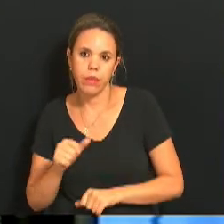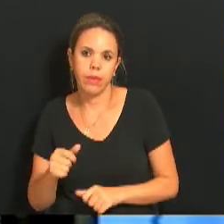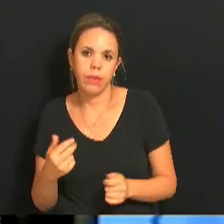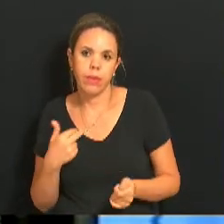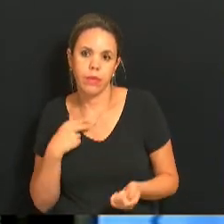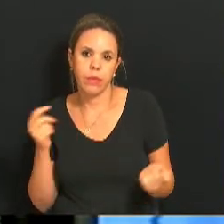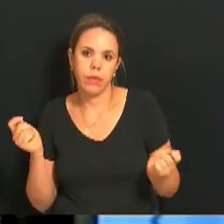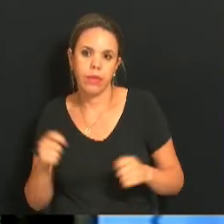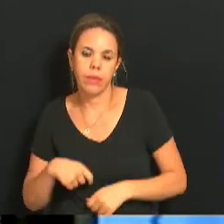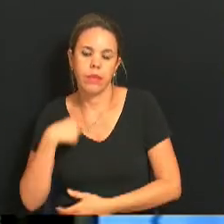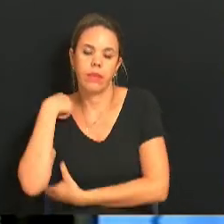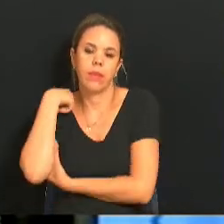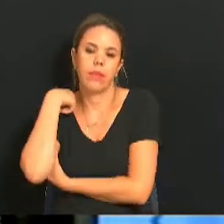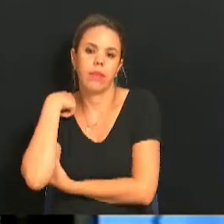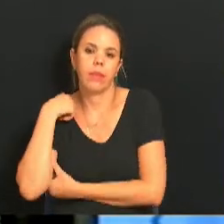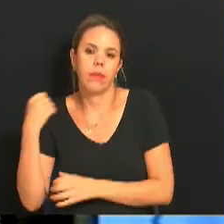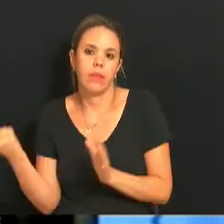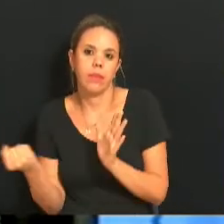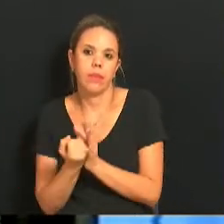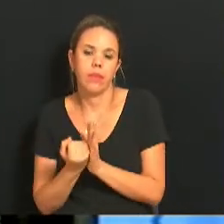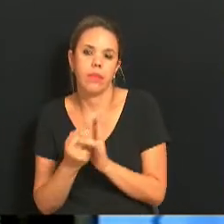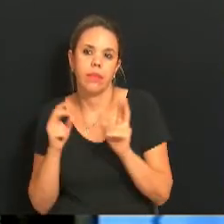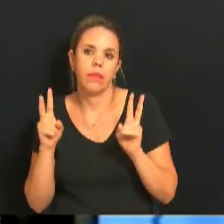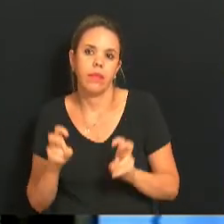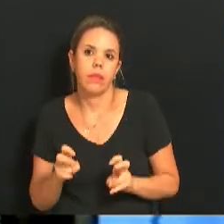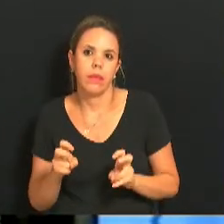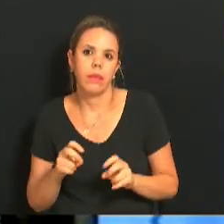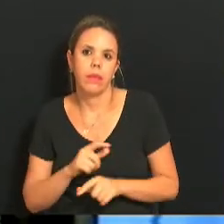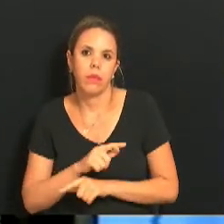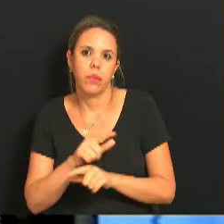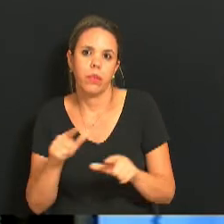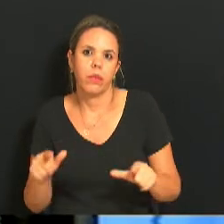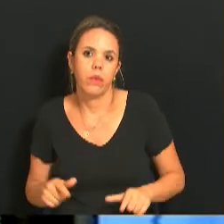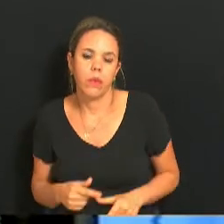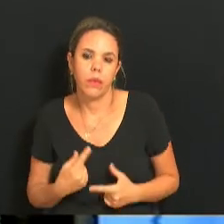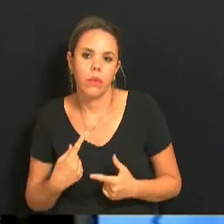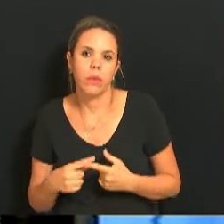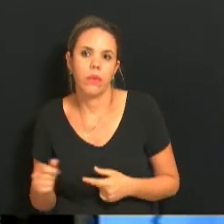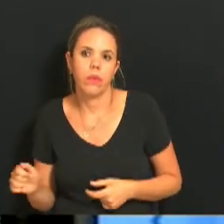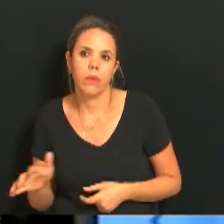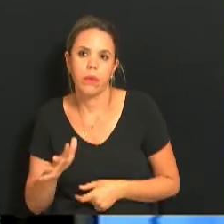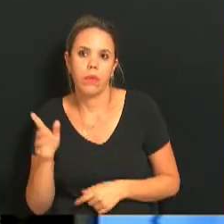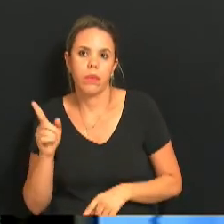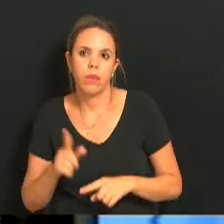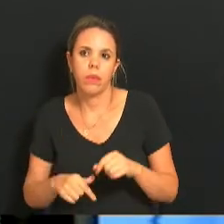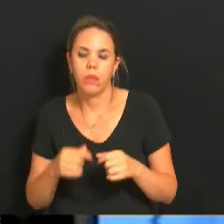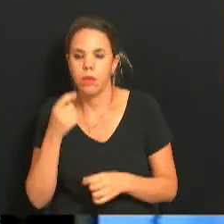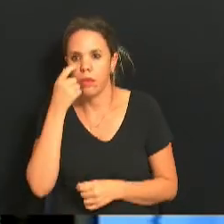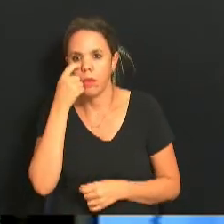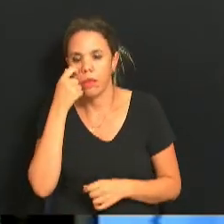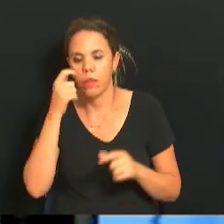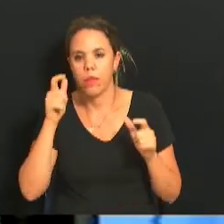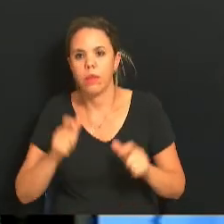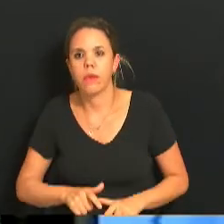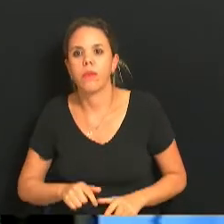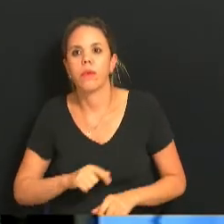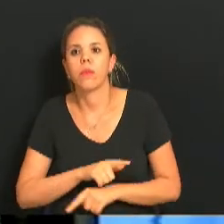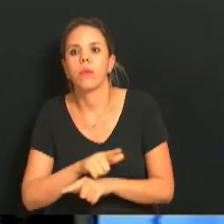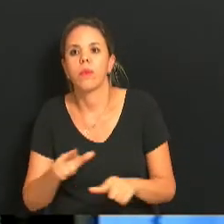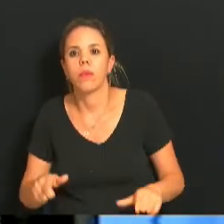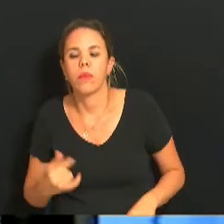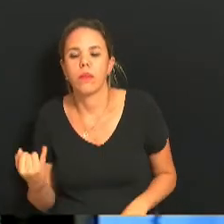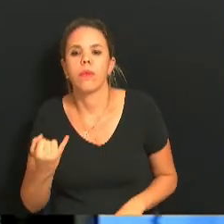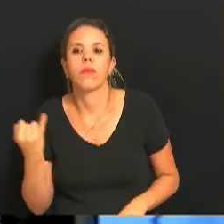possível decidir o casamento sobre o espaço vazio o que carece de materialidade o espaço vazio é